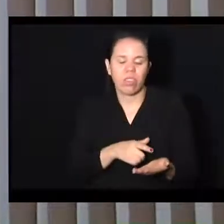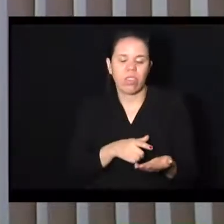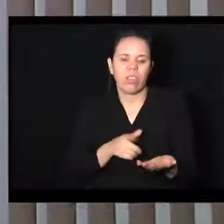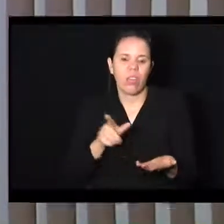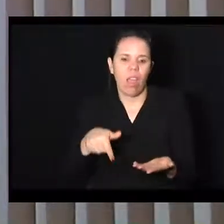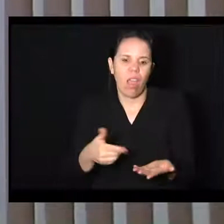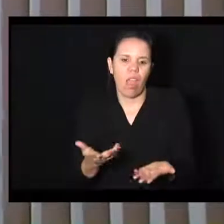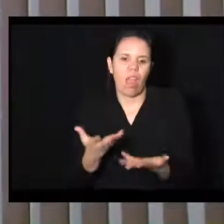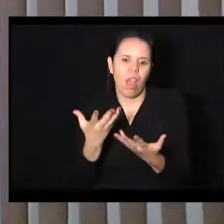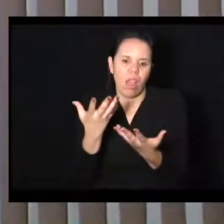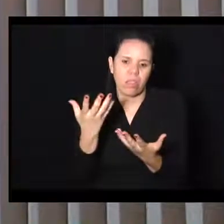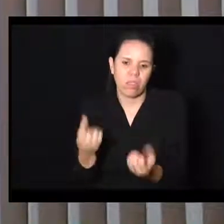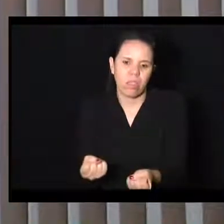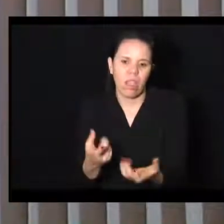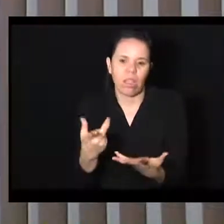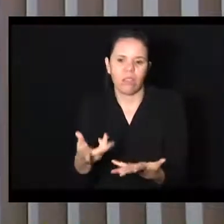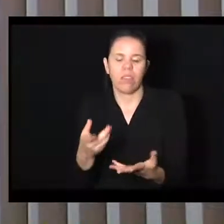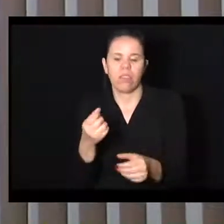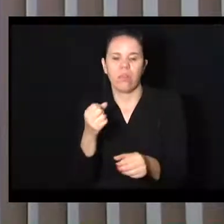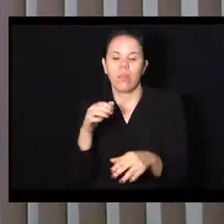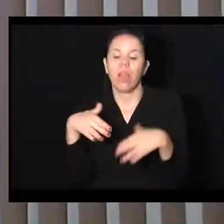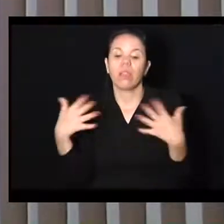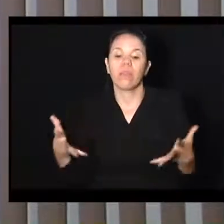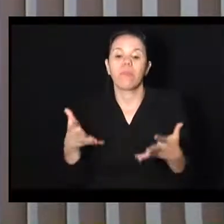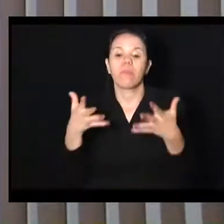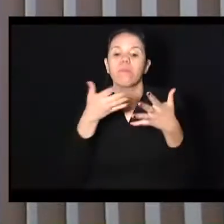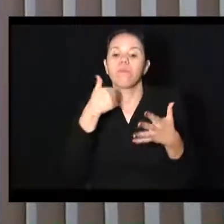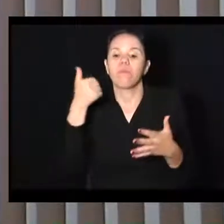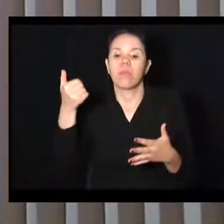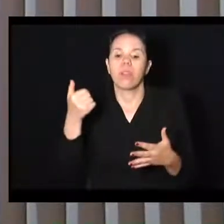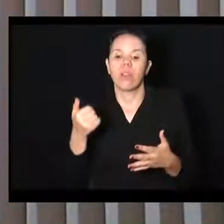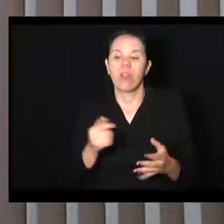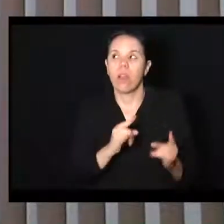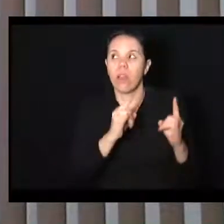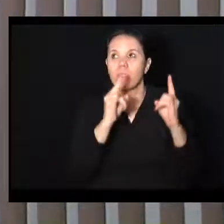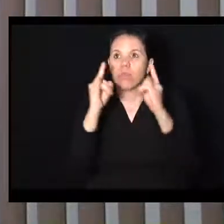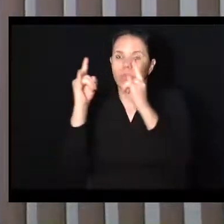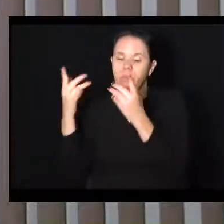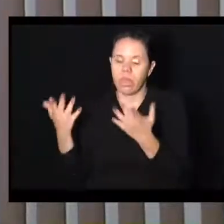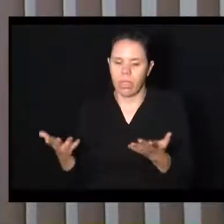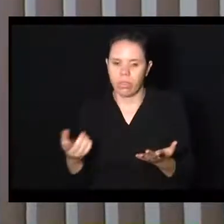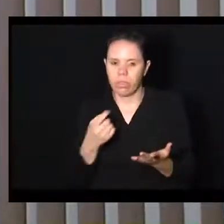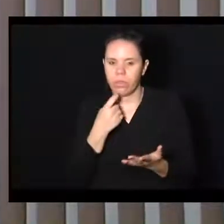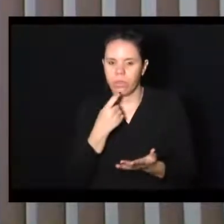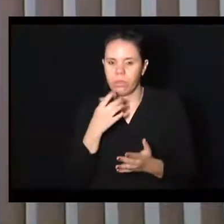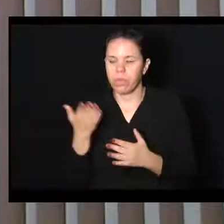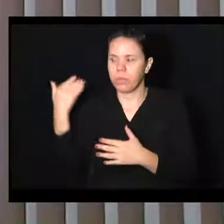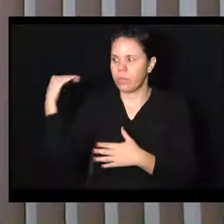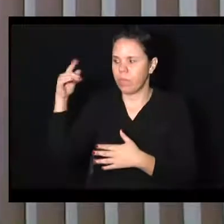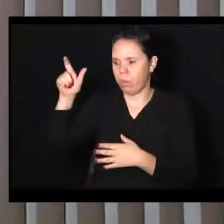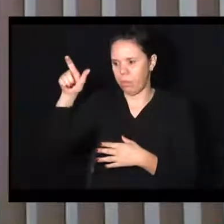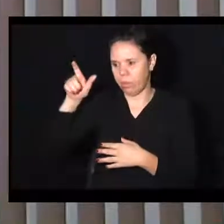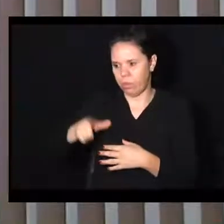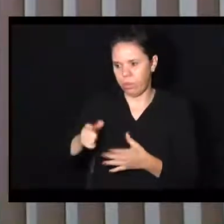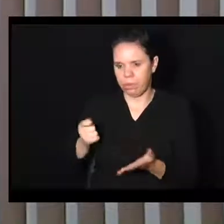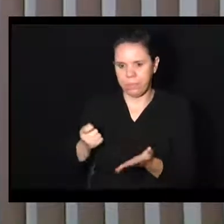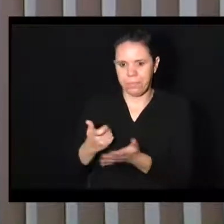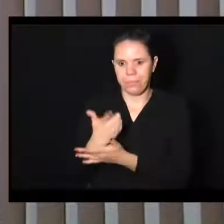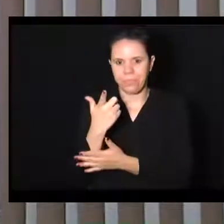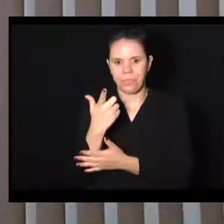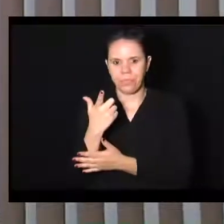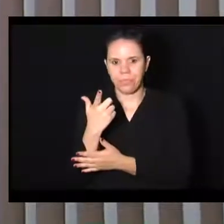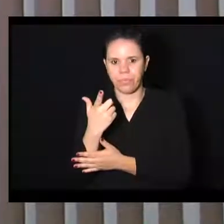de venda de potencial construtivo, era que aquele comprador que comprava o potencial, ele,